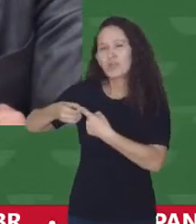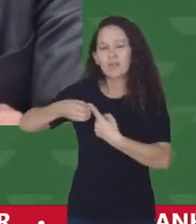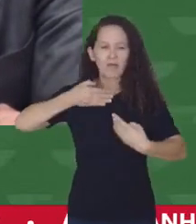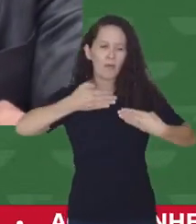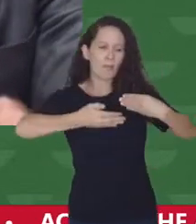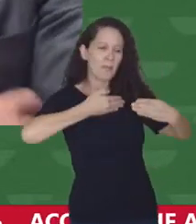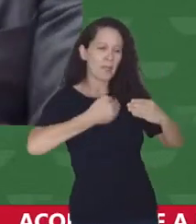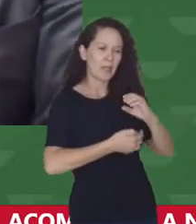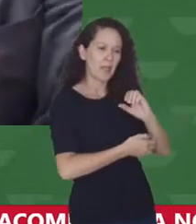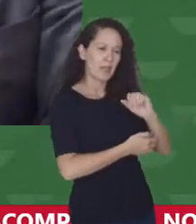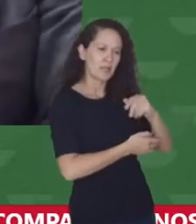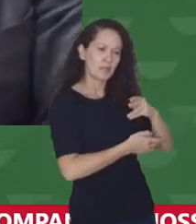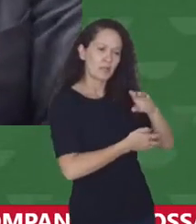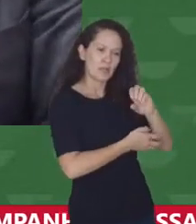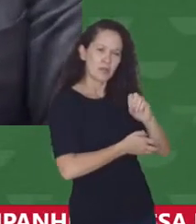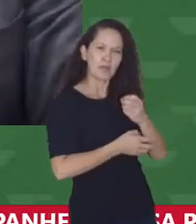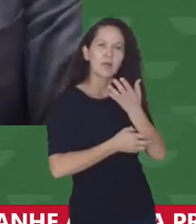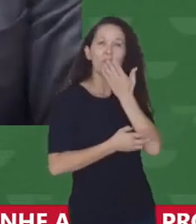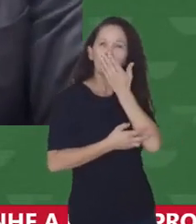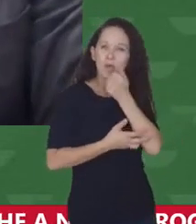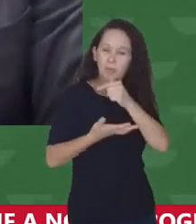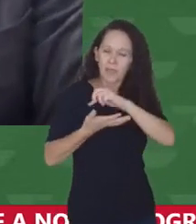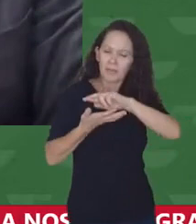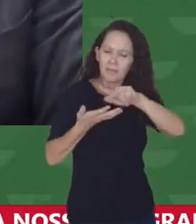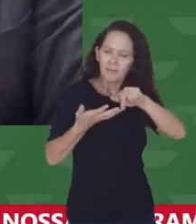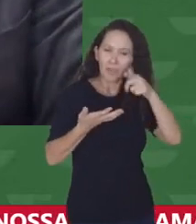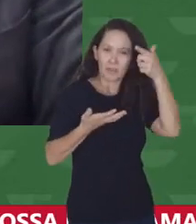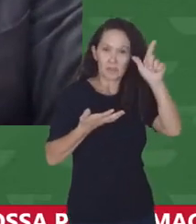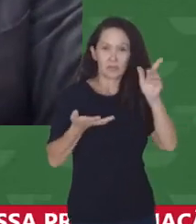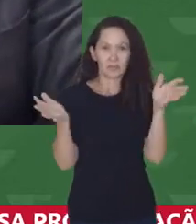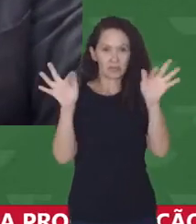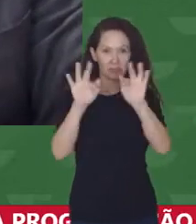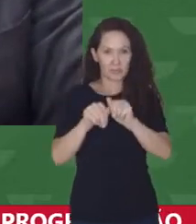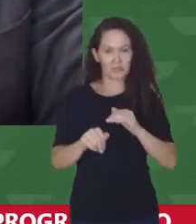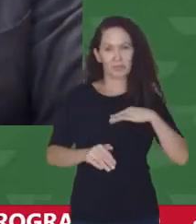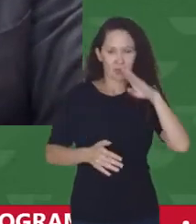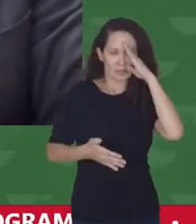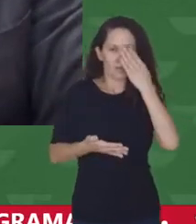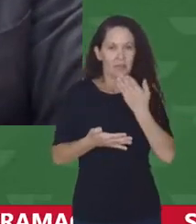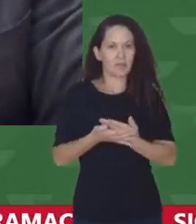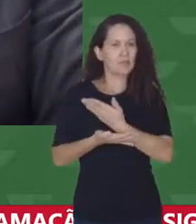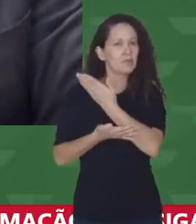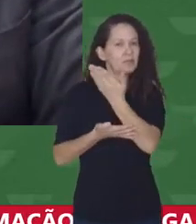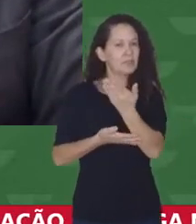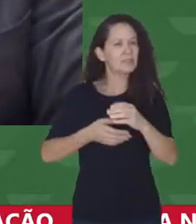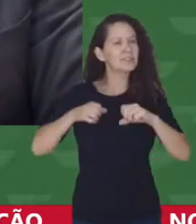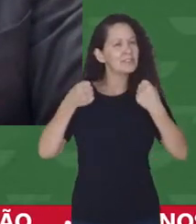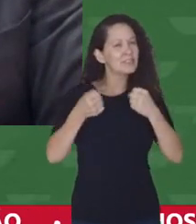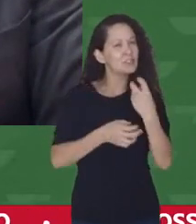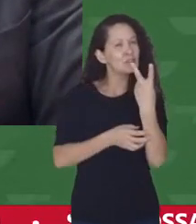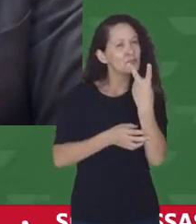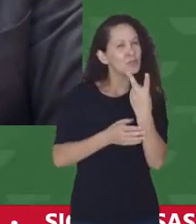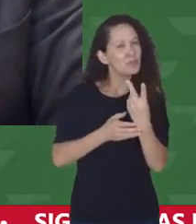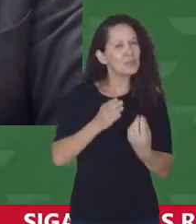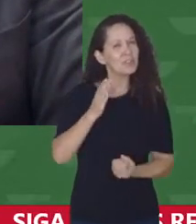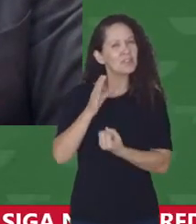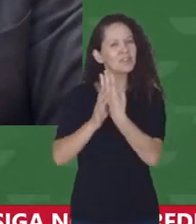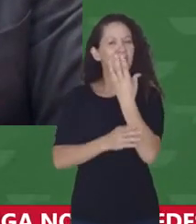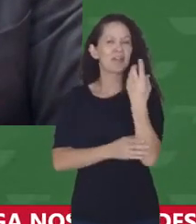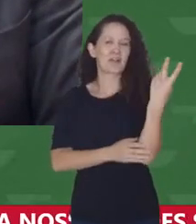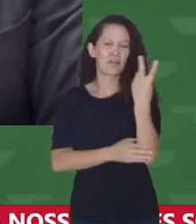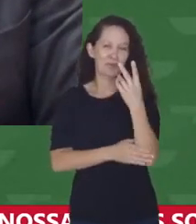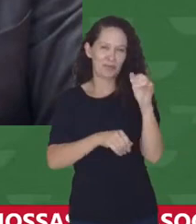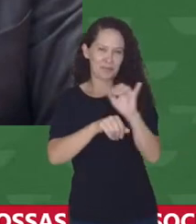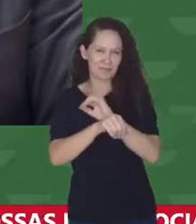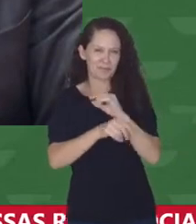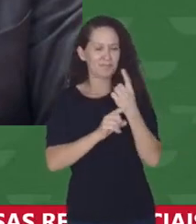de câmbio, como a questão dos alimentos e tantas outras. Por fim, eu acho que você vai ter que fazer mais duas medidas, Reginaldo.